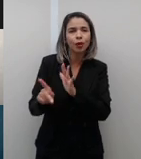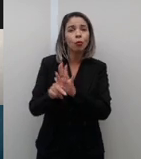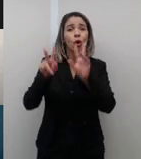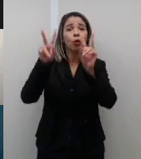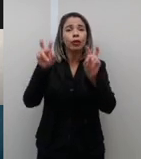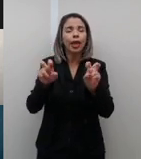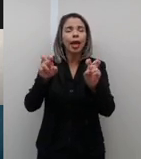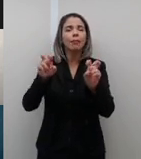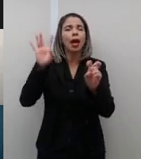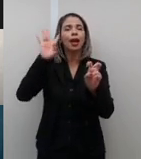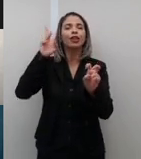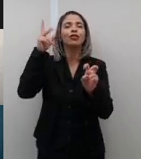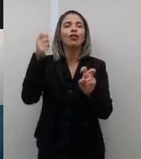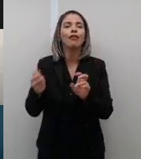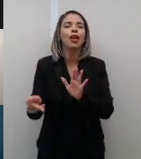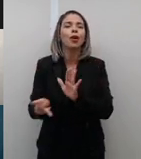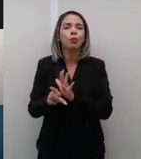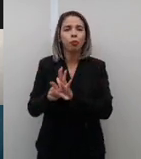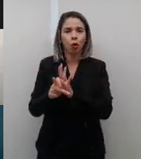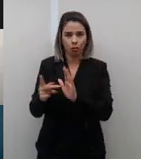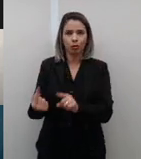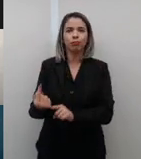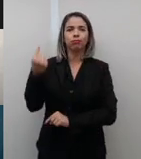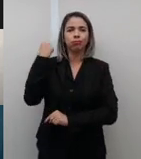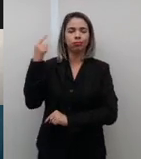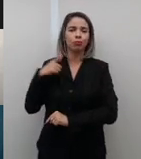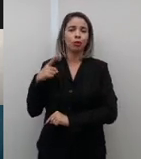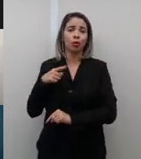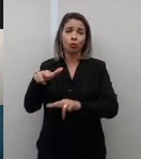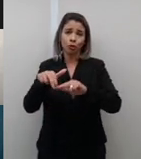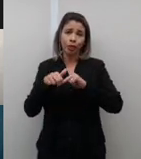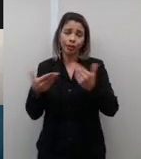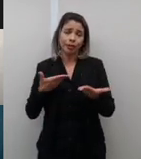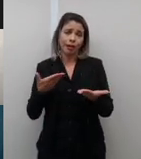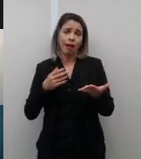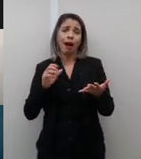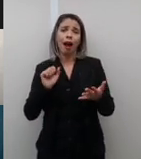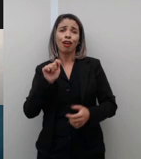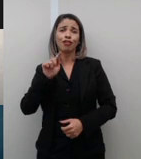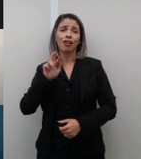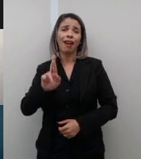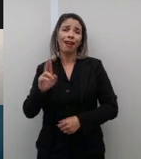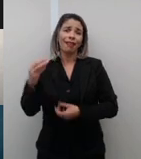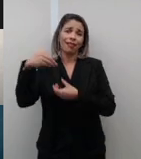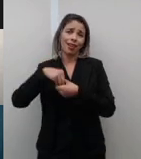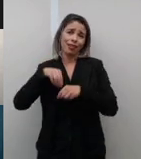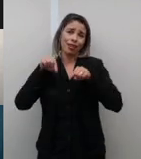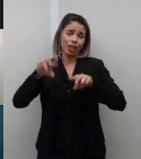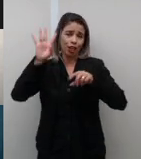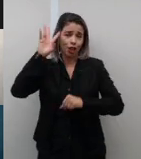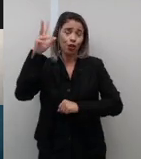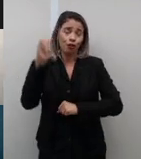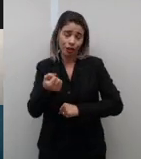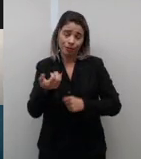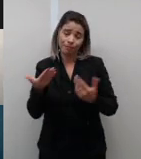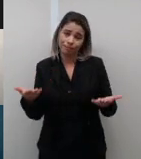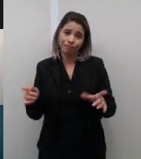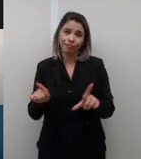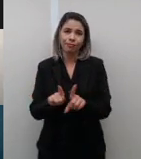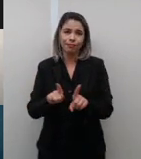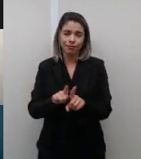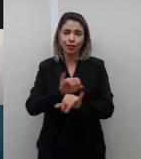respeitável decisum que ora é objeto desse nosso agravo interno. E eu repito mais uma vez, o